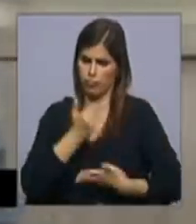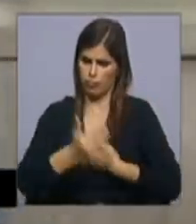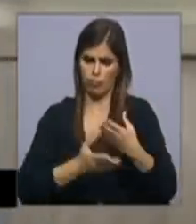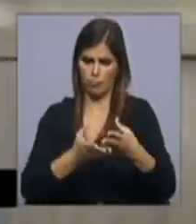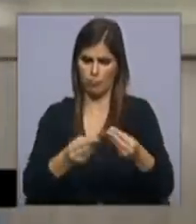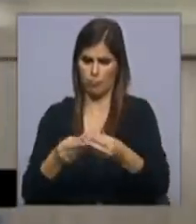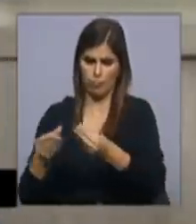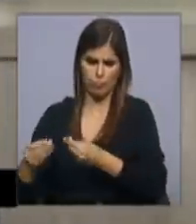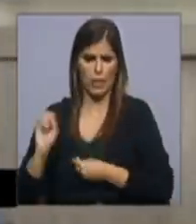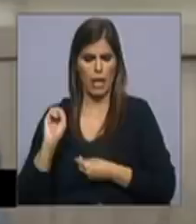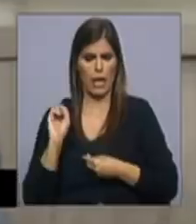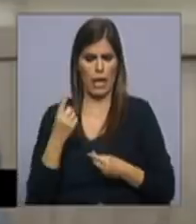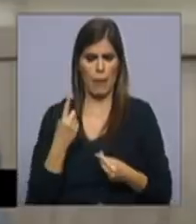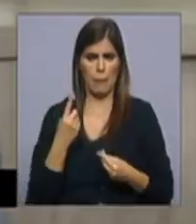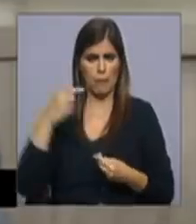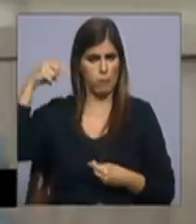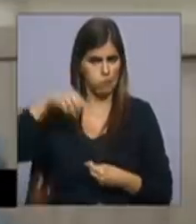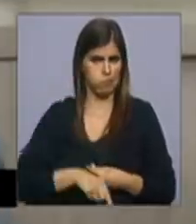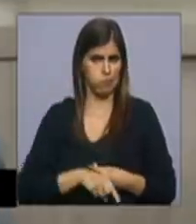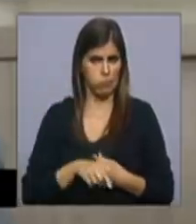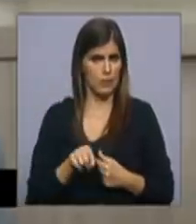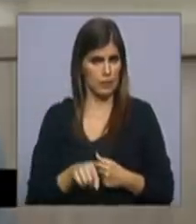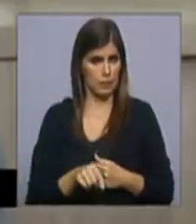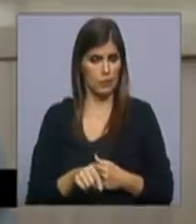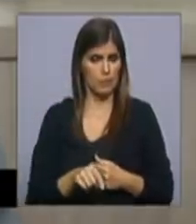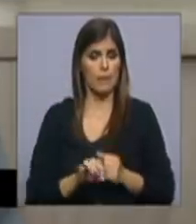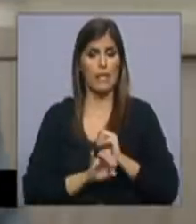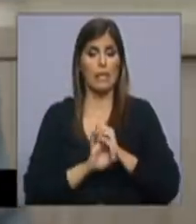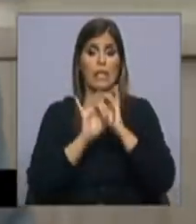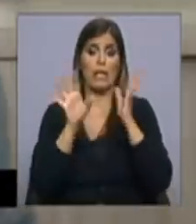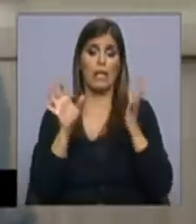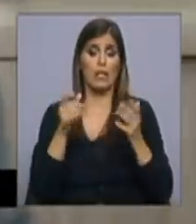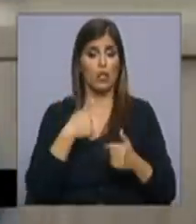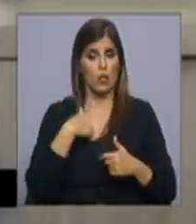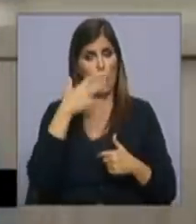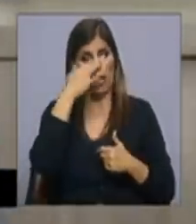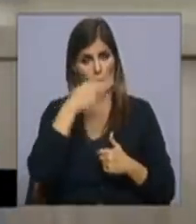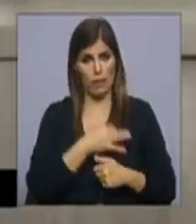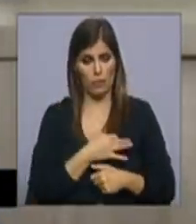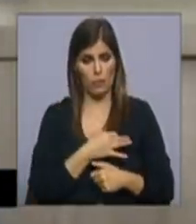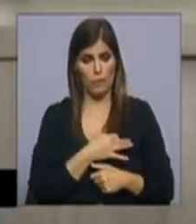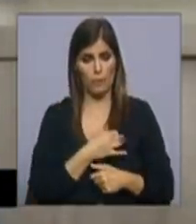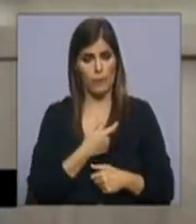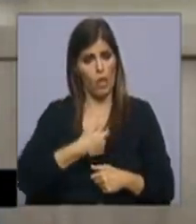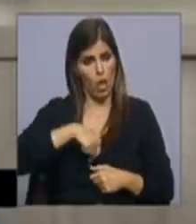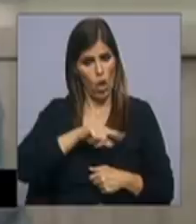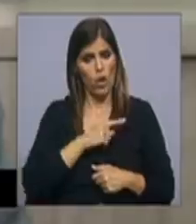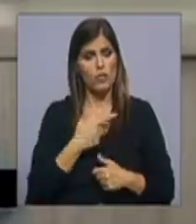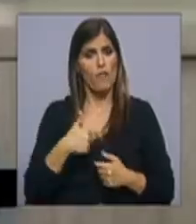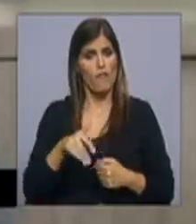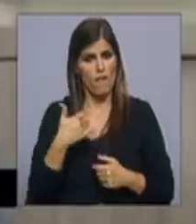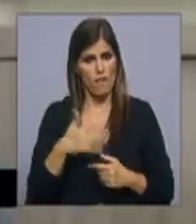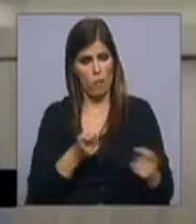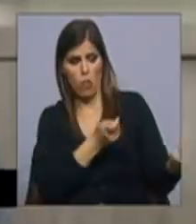mais rápidas e imediatas para isso. Obviamente que eu acredito que nós vamos ter uma discussão